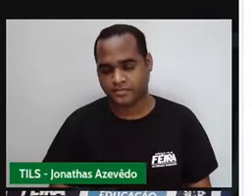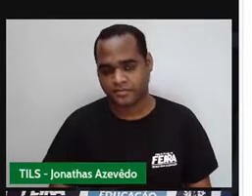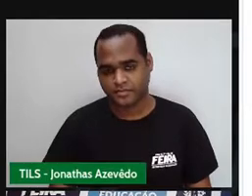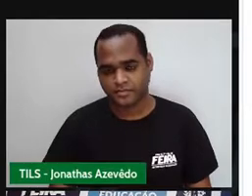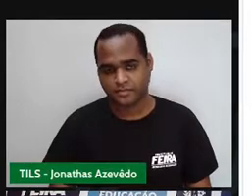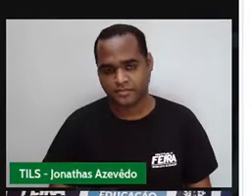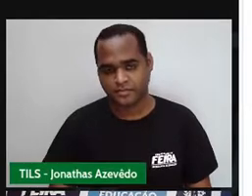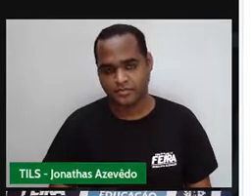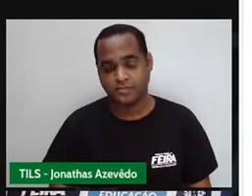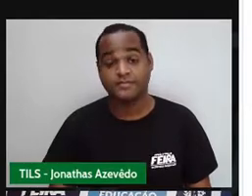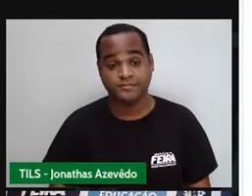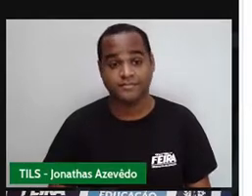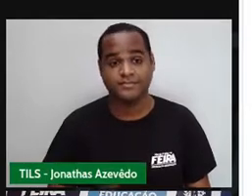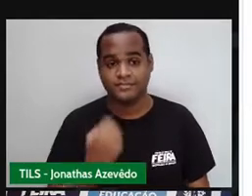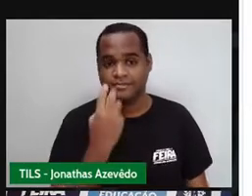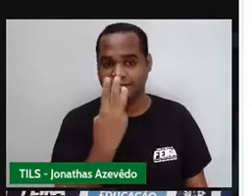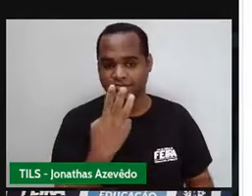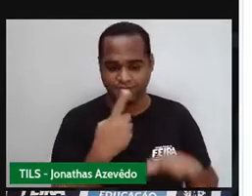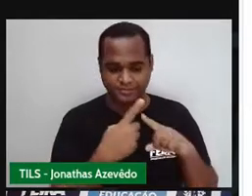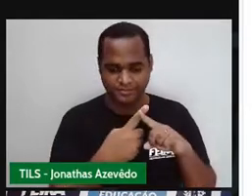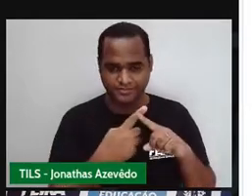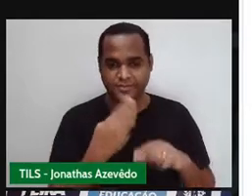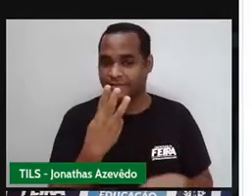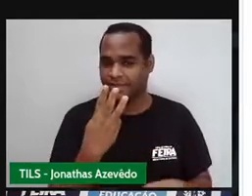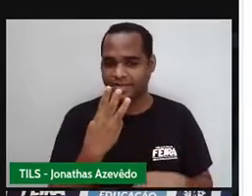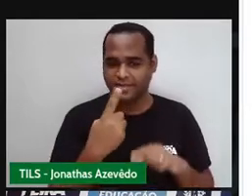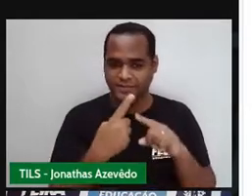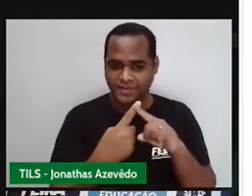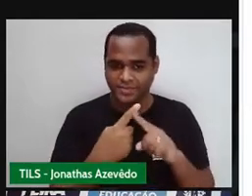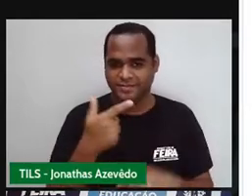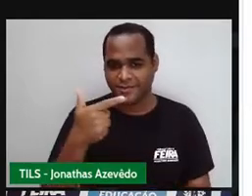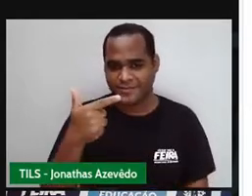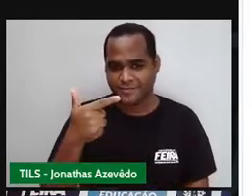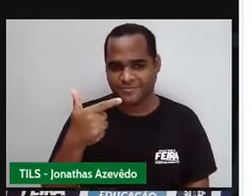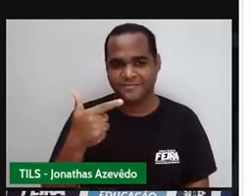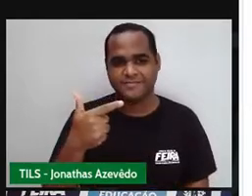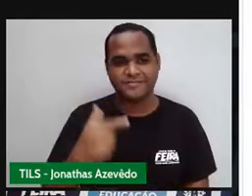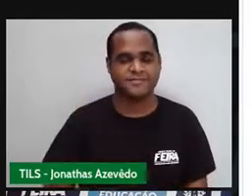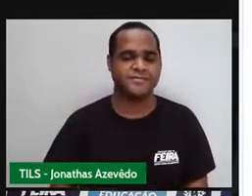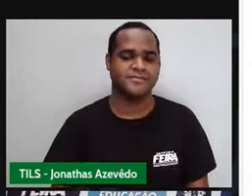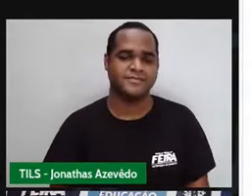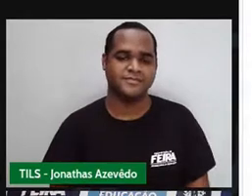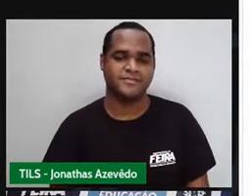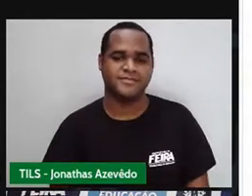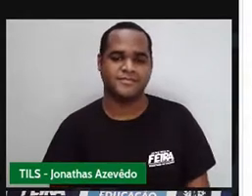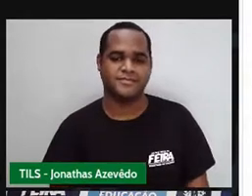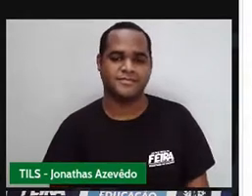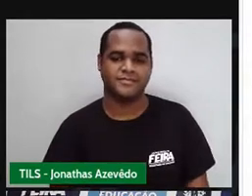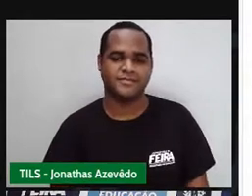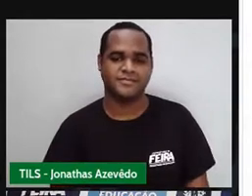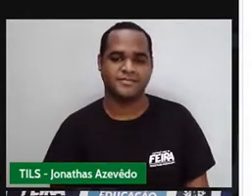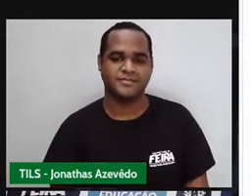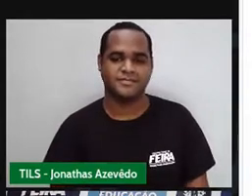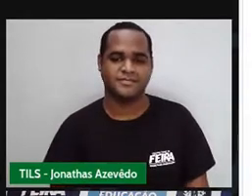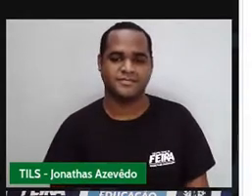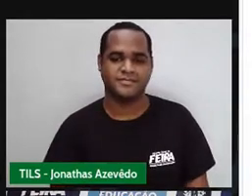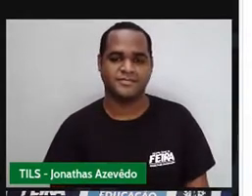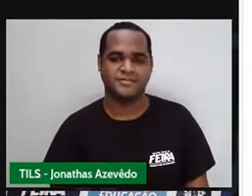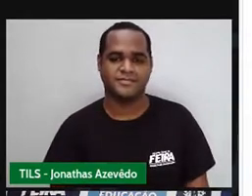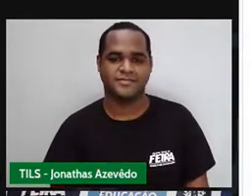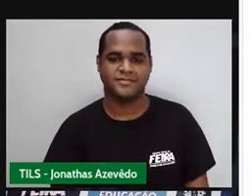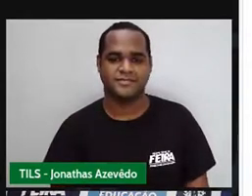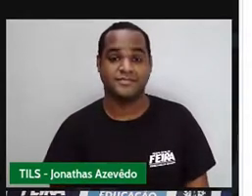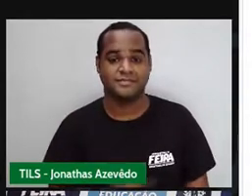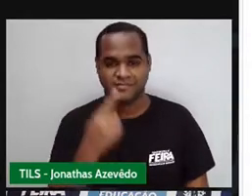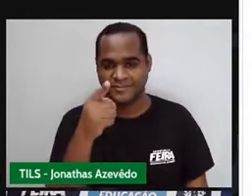retângulo vai ser três metros de comprimento x 2 de altura ou largura né faz a continha aí tá